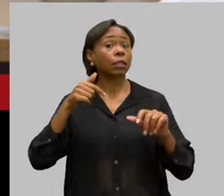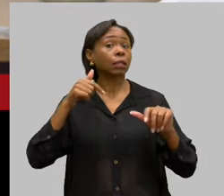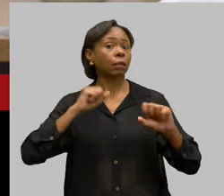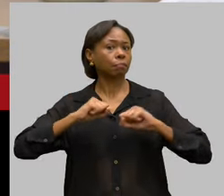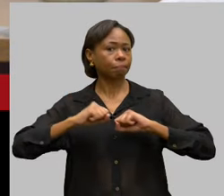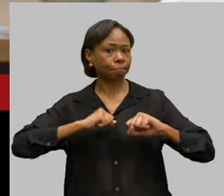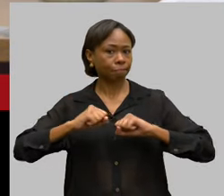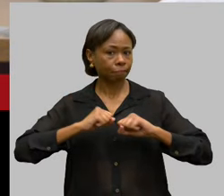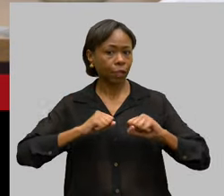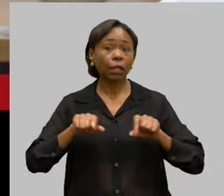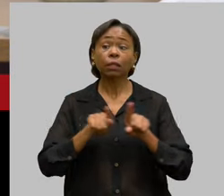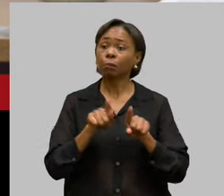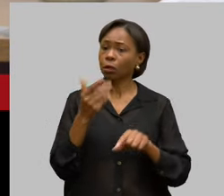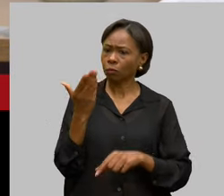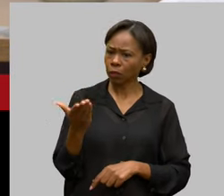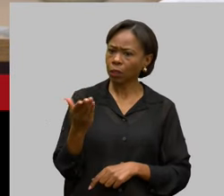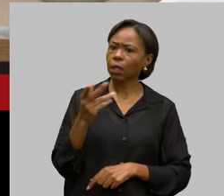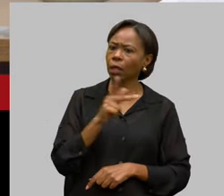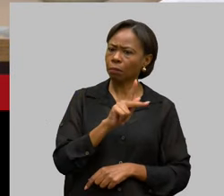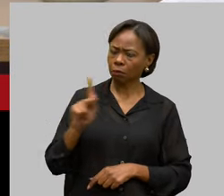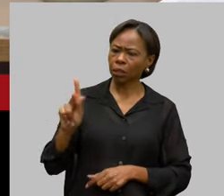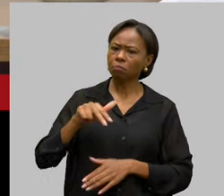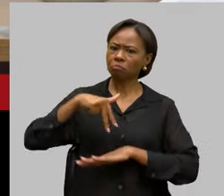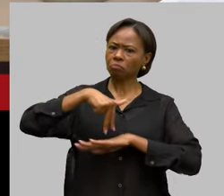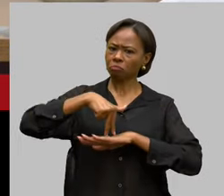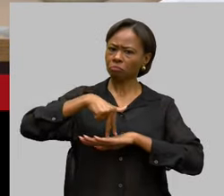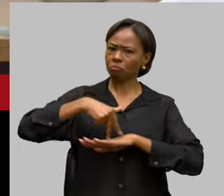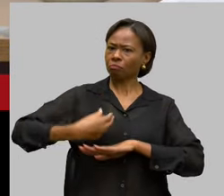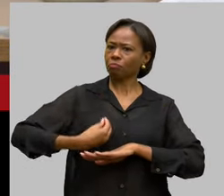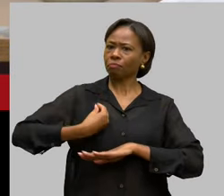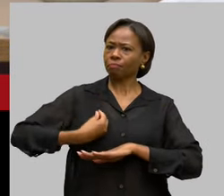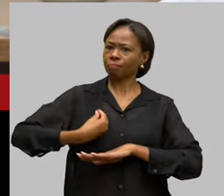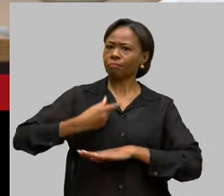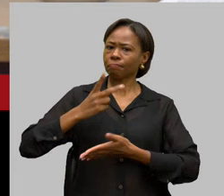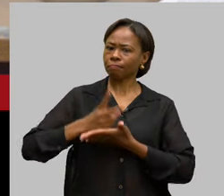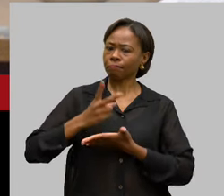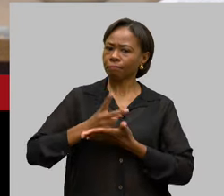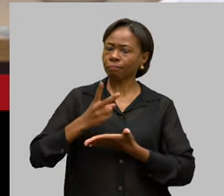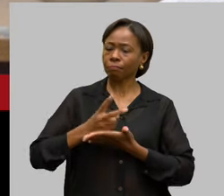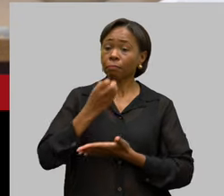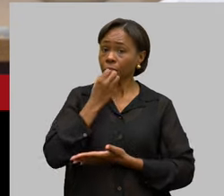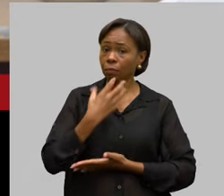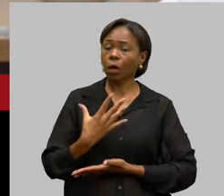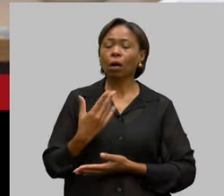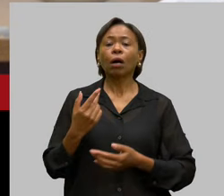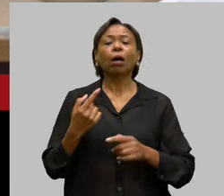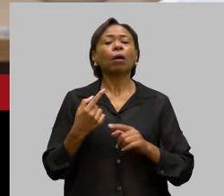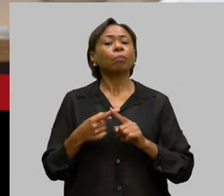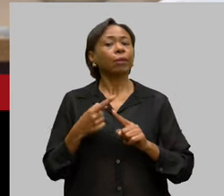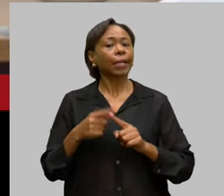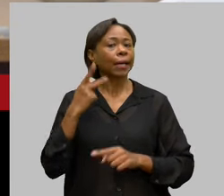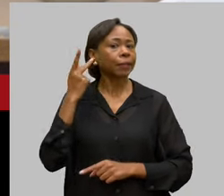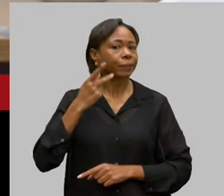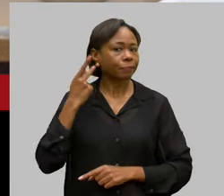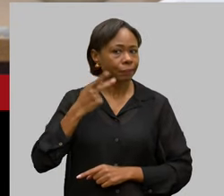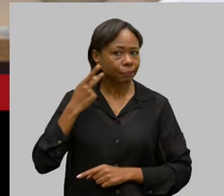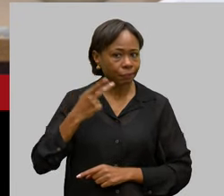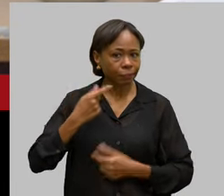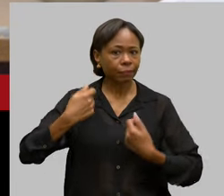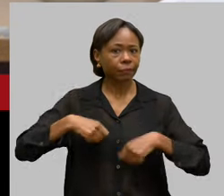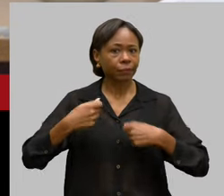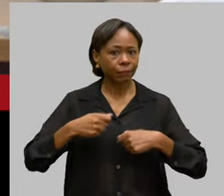permanência de Voss excelência o tempo inteiro né porque mais parlamentares precisam se envolver nessa